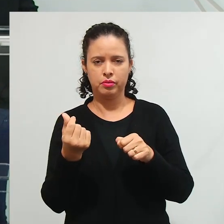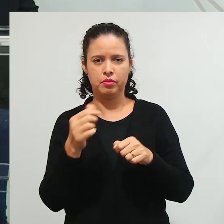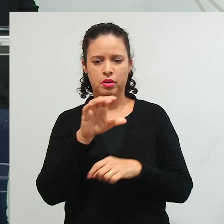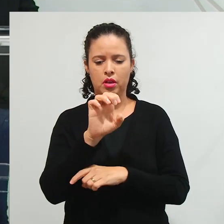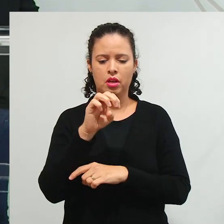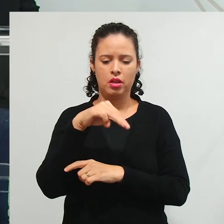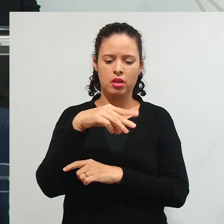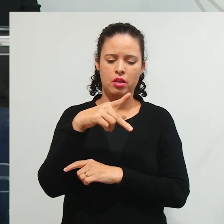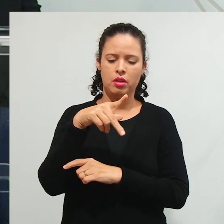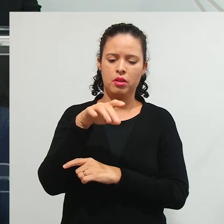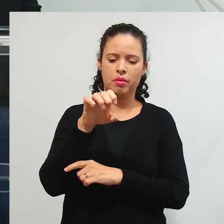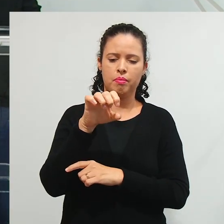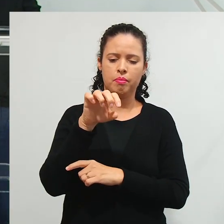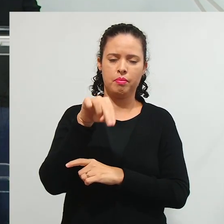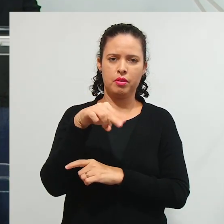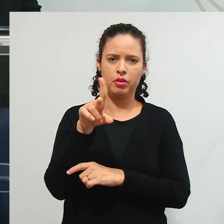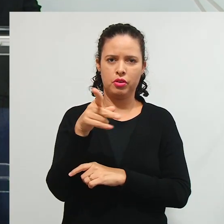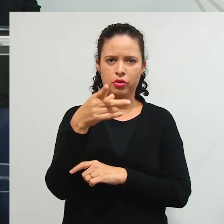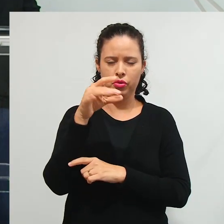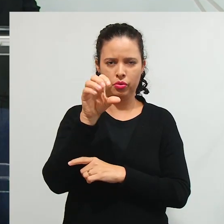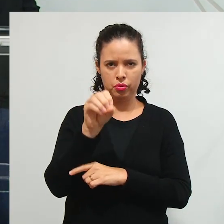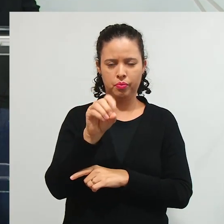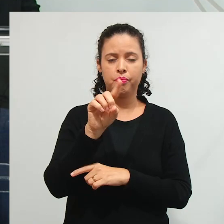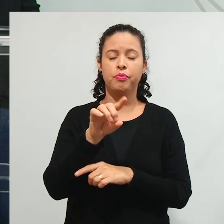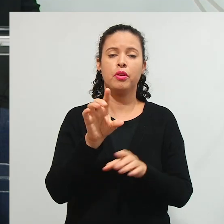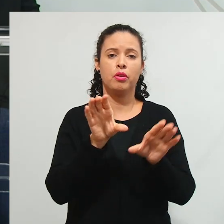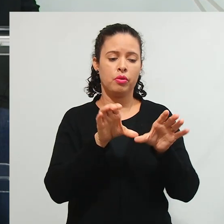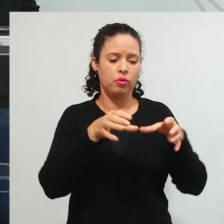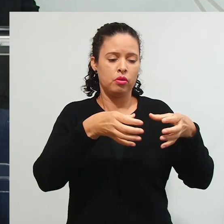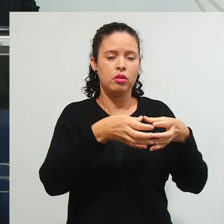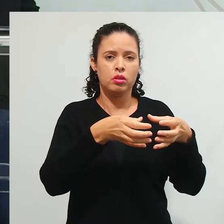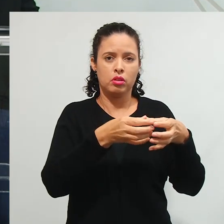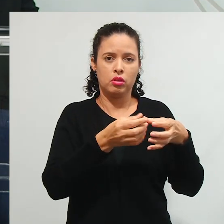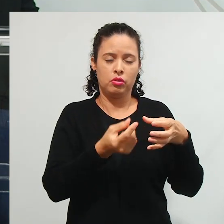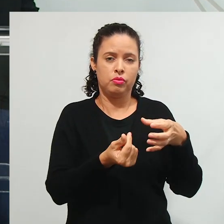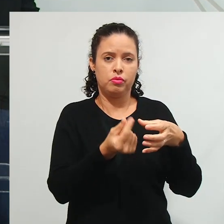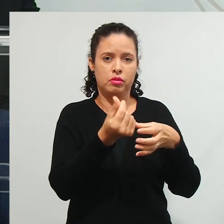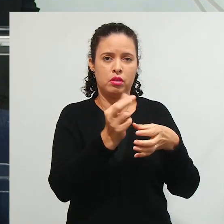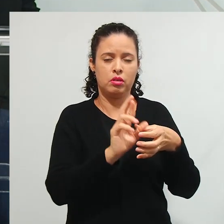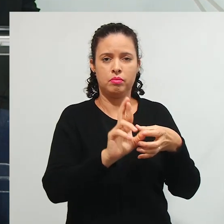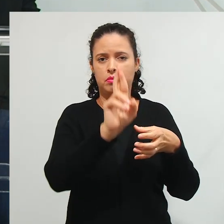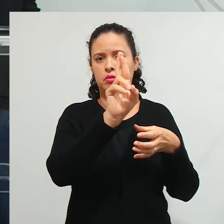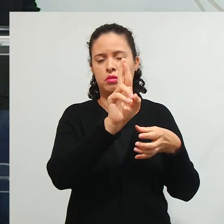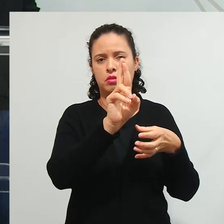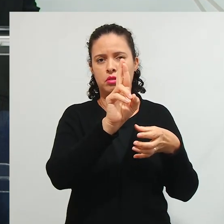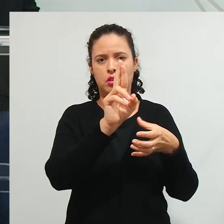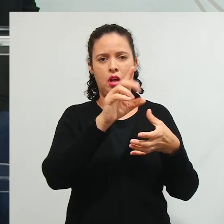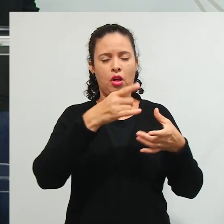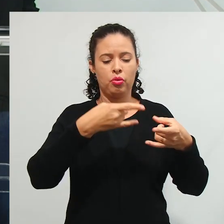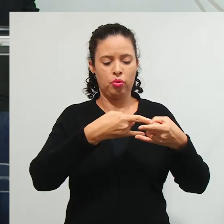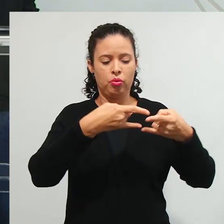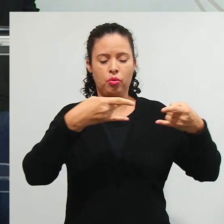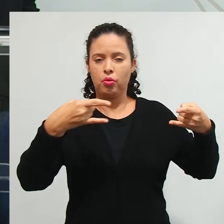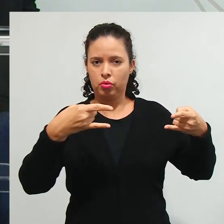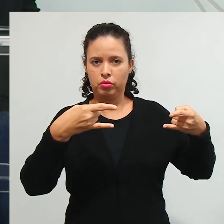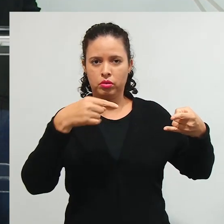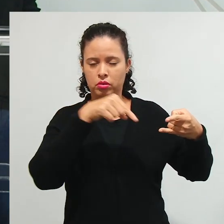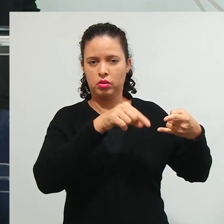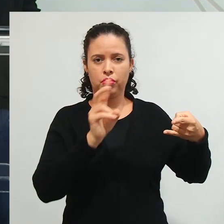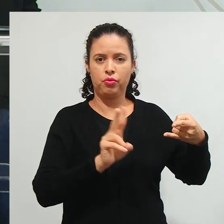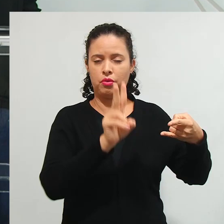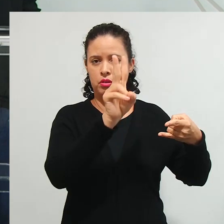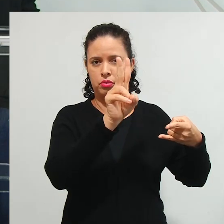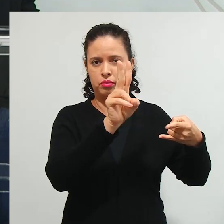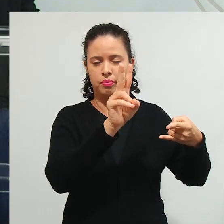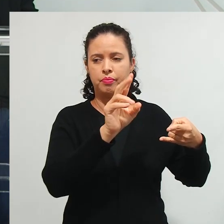que é empenho? Então, o setor, a coordenação de finanças, vai emitir a nota de empenho.